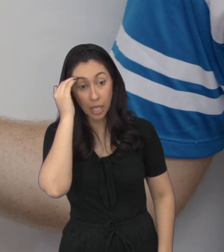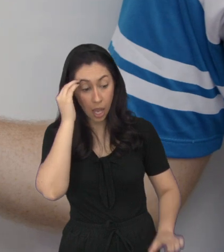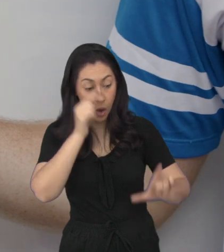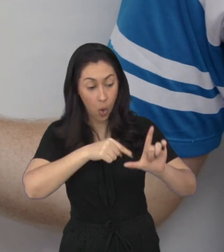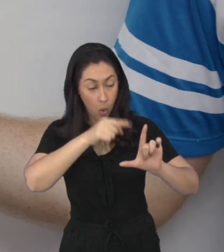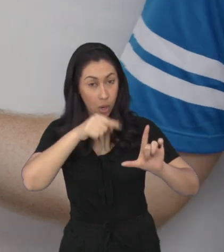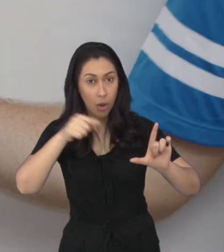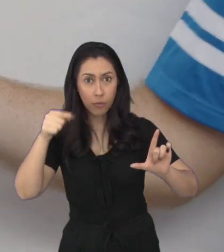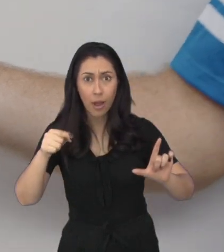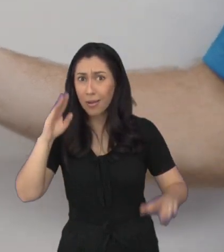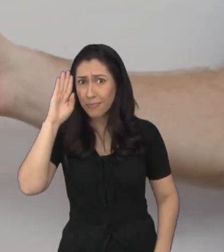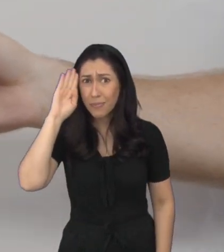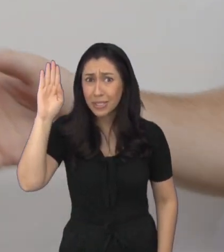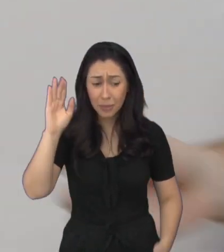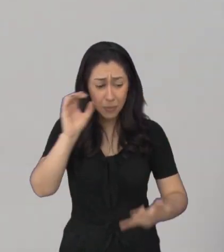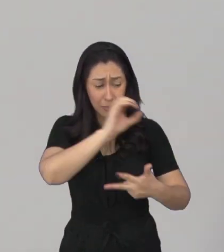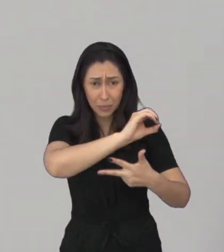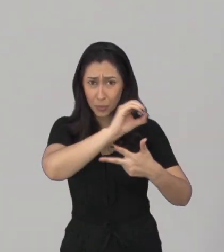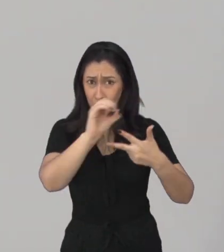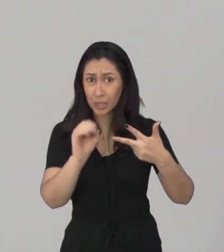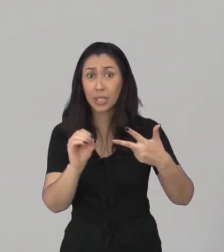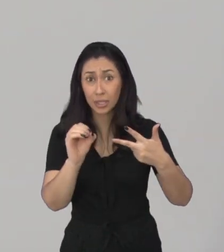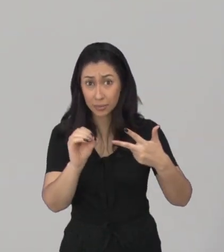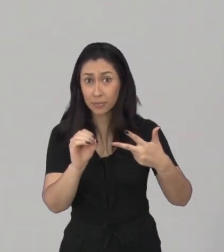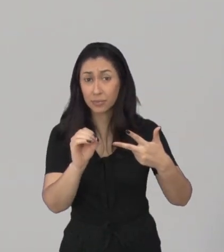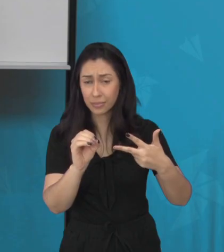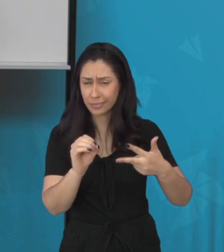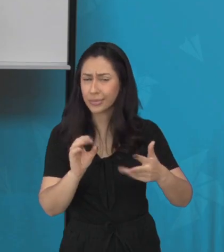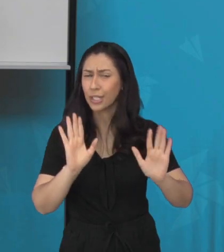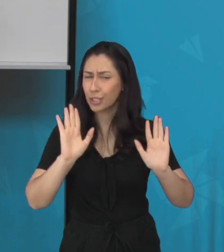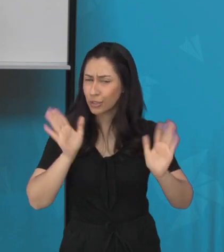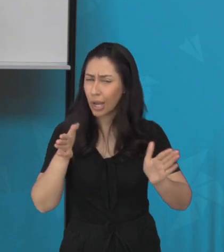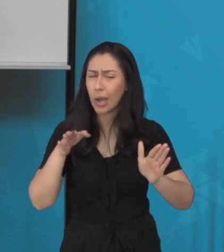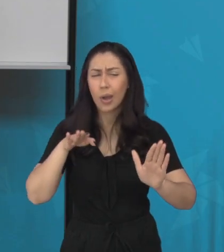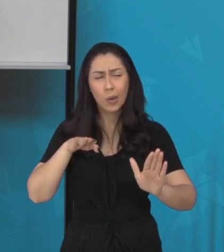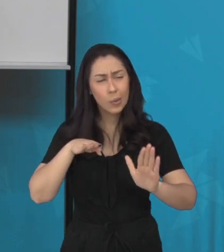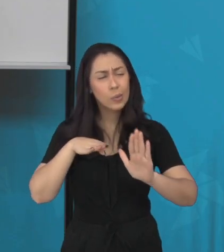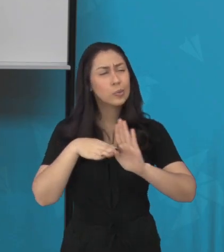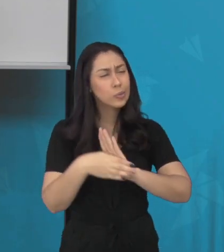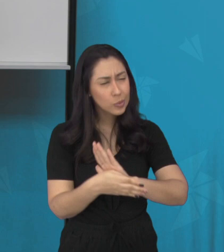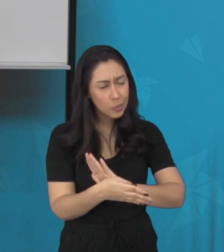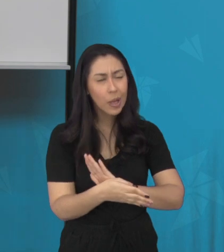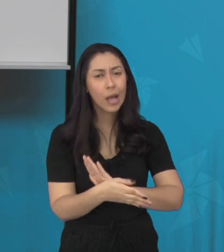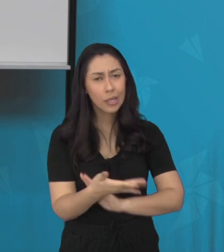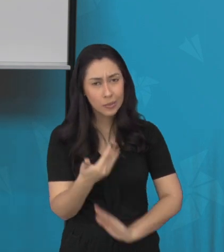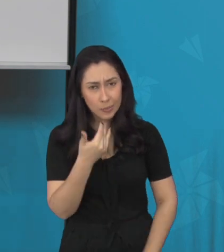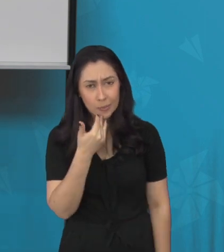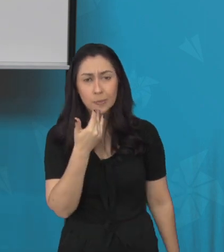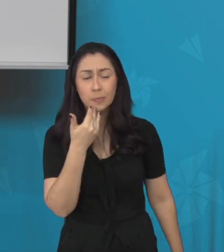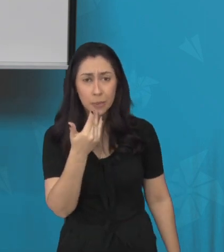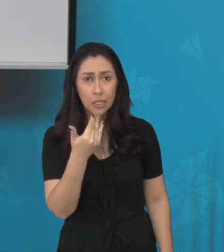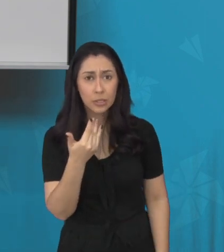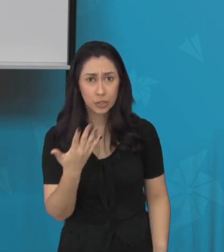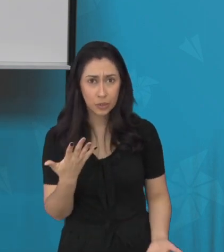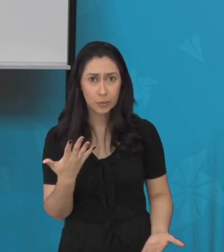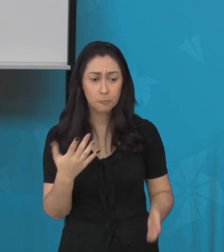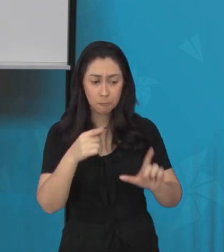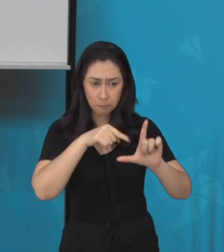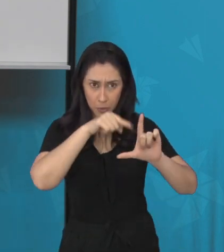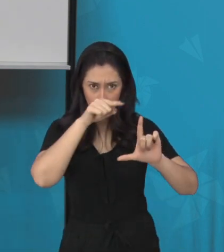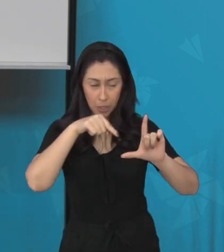Enem principalmente, tem o hábito e a dinâmica de cobrar questões desse